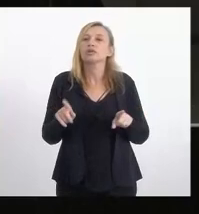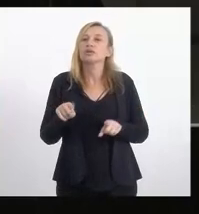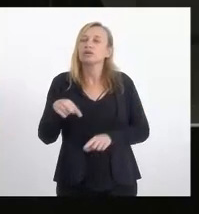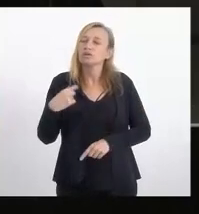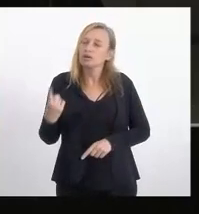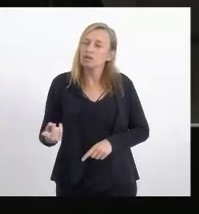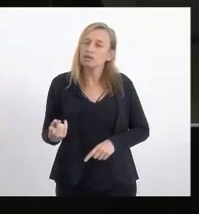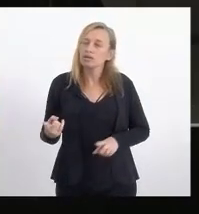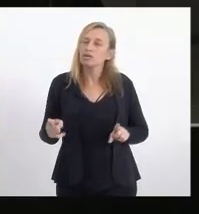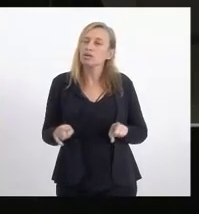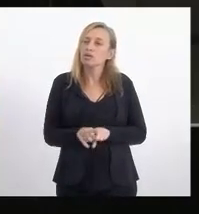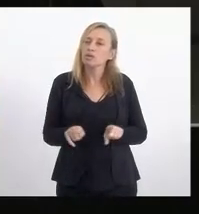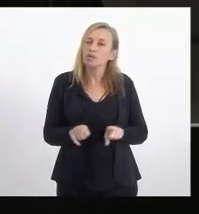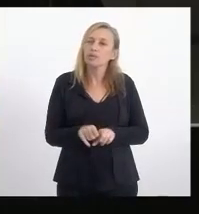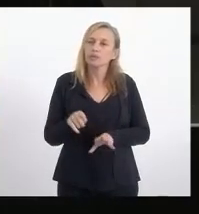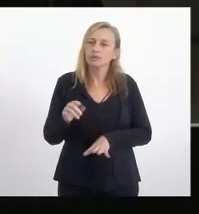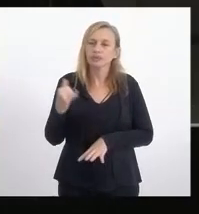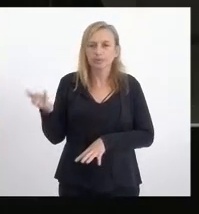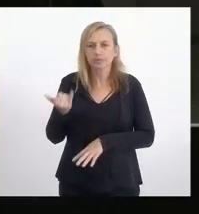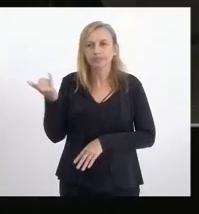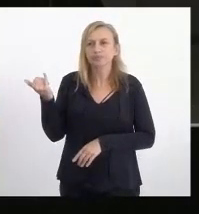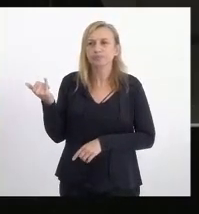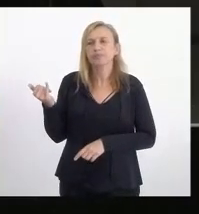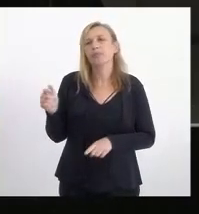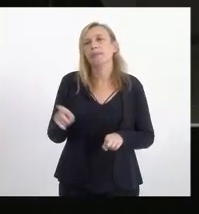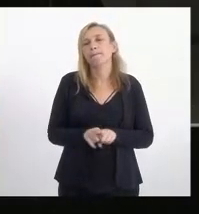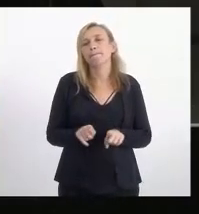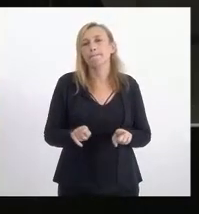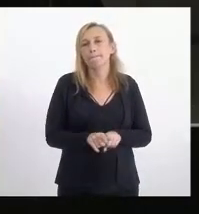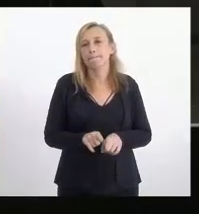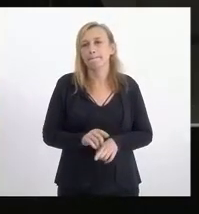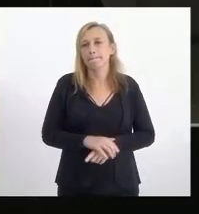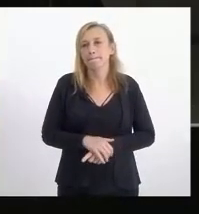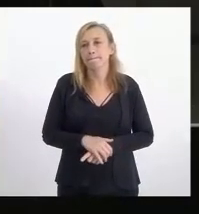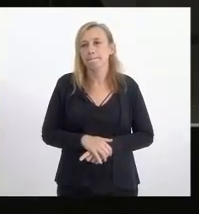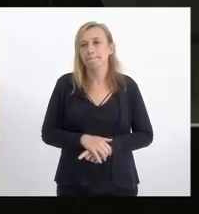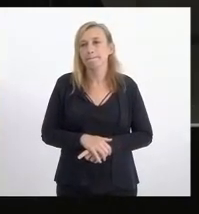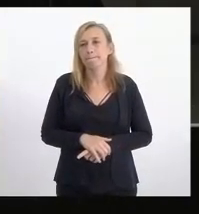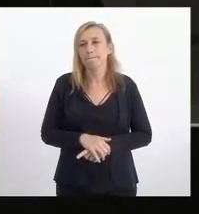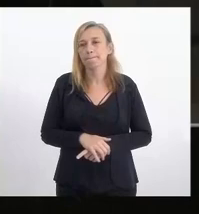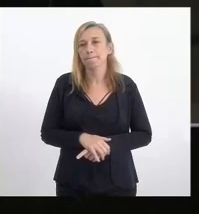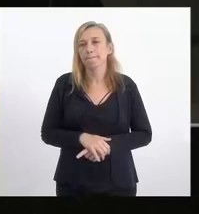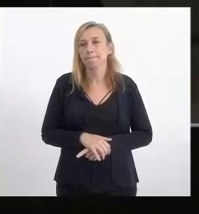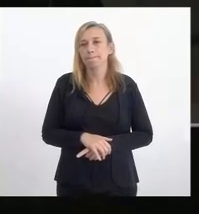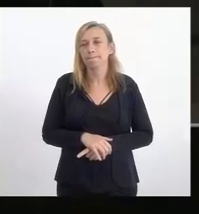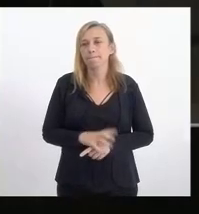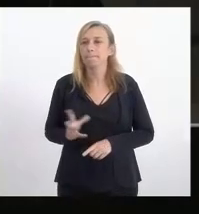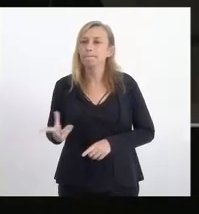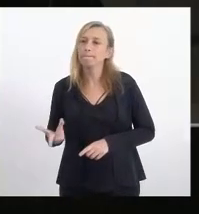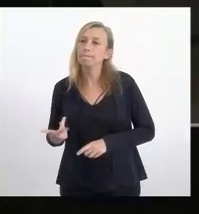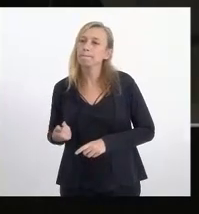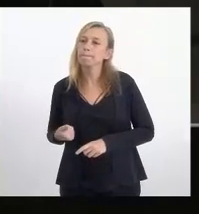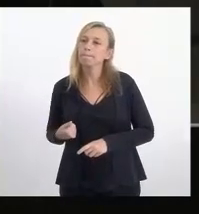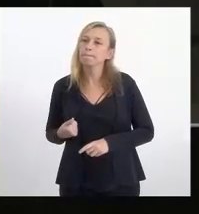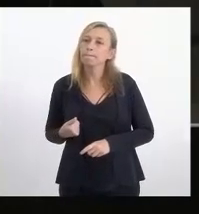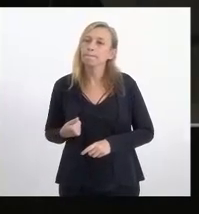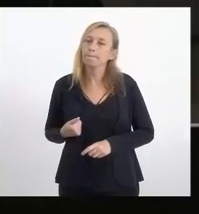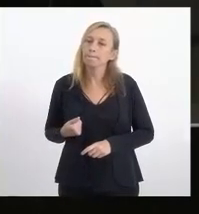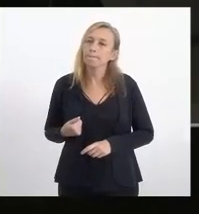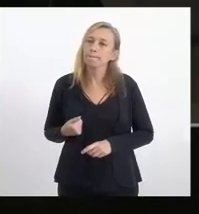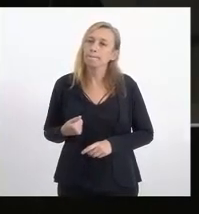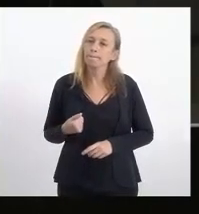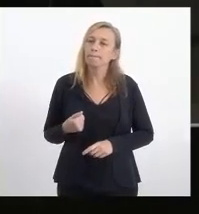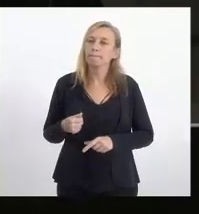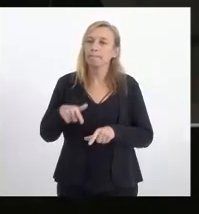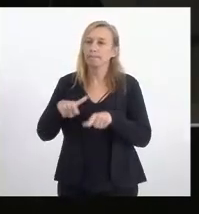uma algo que eu acho que é de suma importância também é a questão da paridade entre